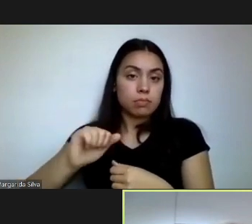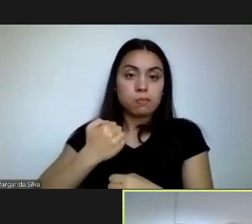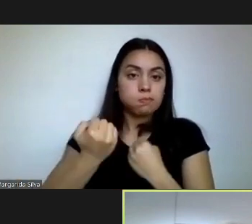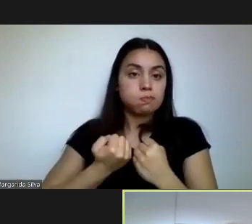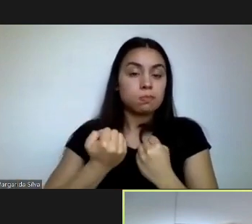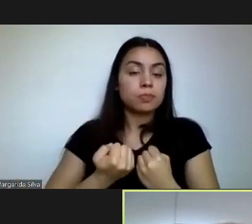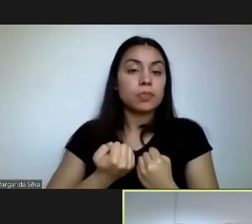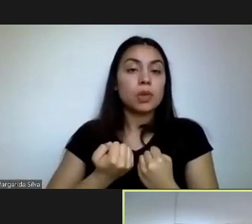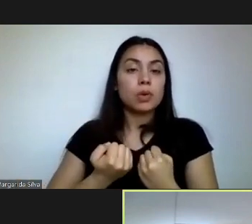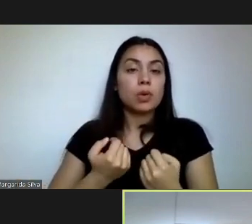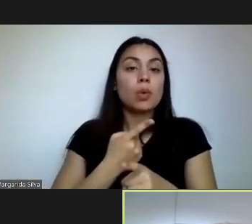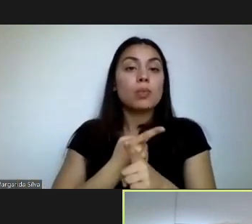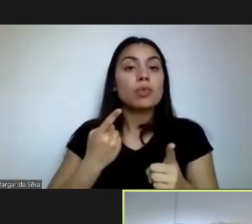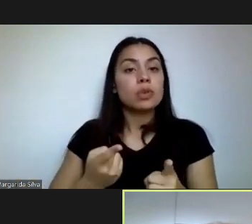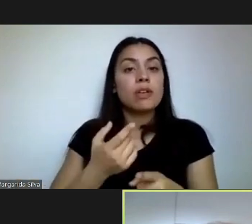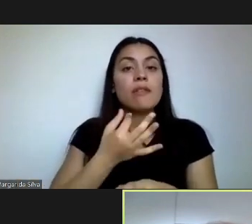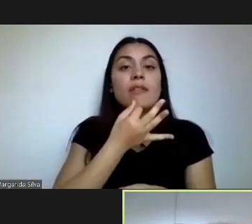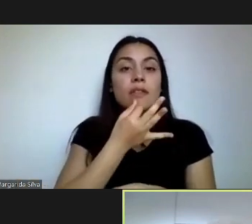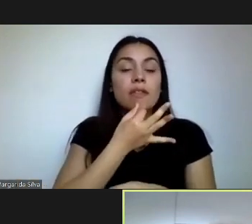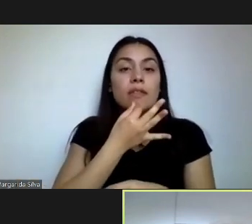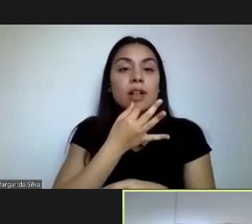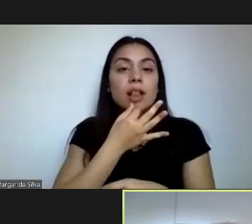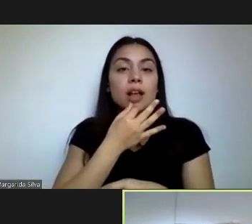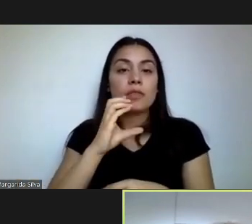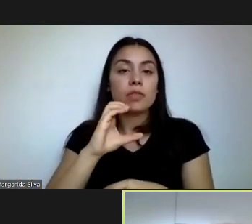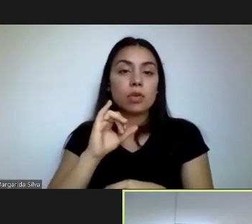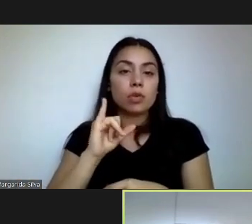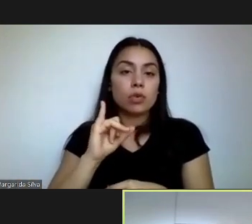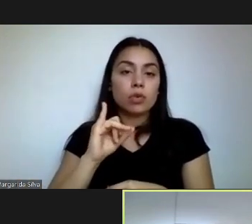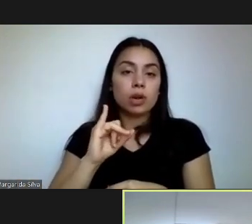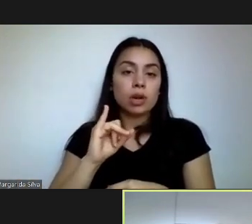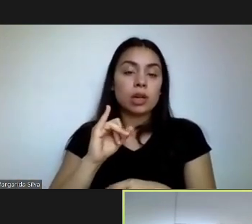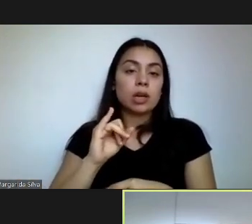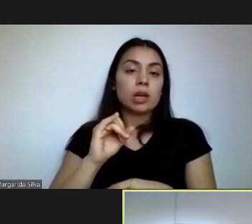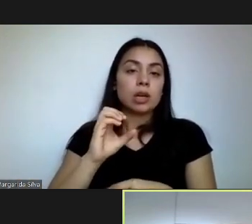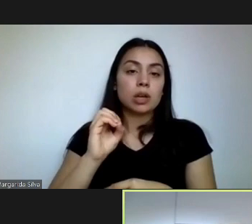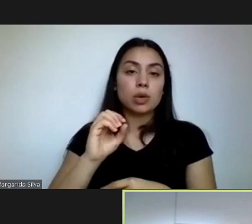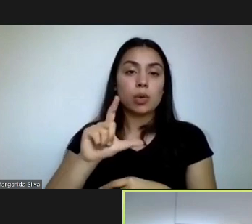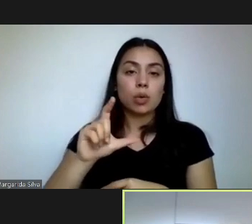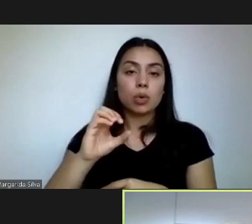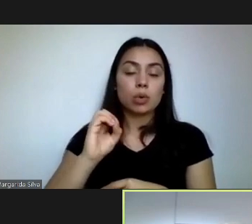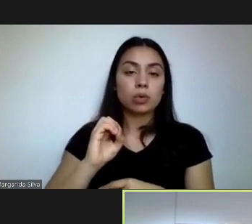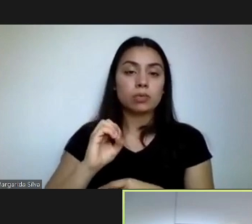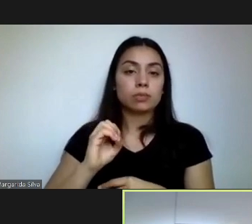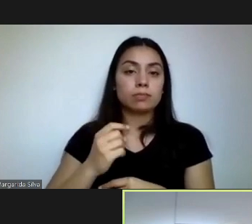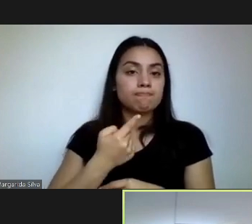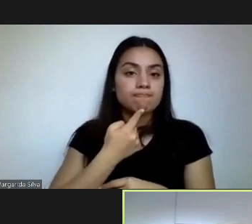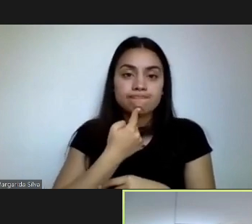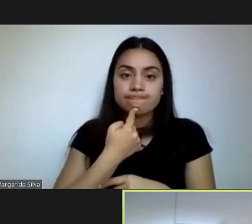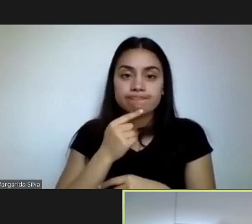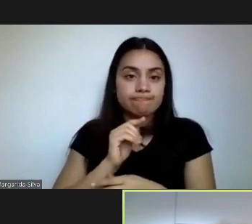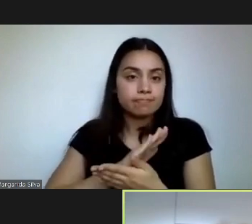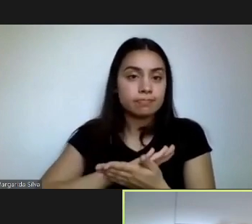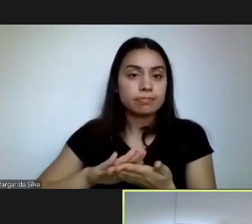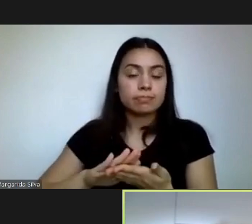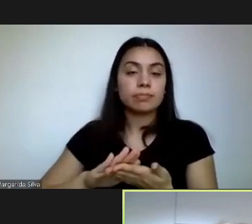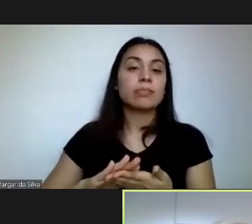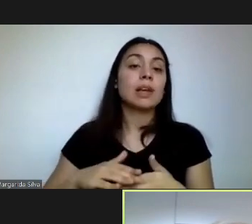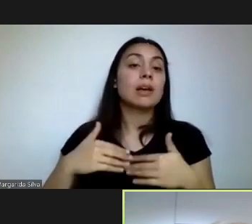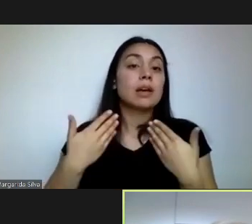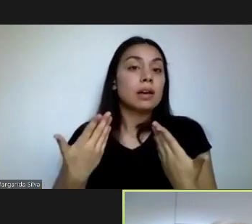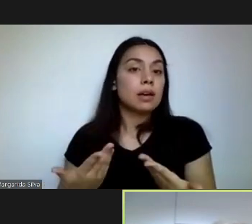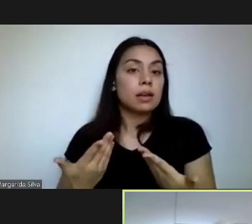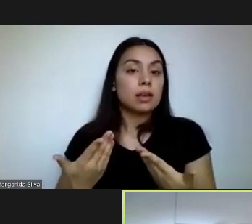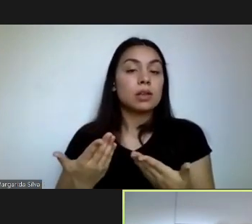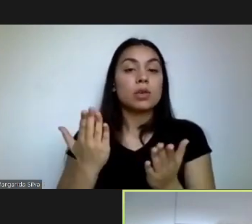porque falavam um crioulo que eu não tinha acesso, ou percebia menos aquilo que me queriam dizer. E então promovemos na